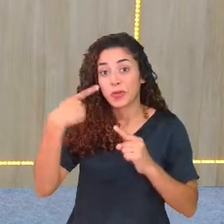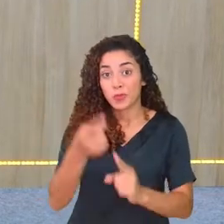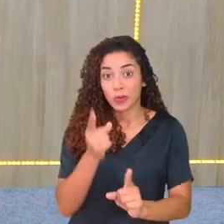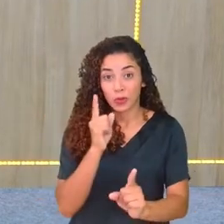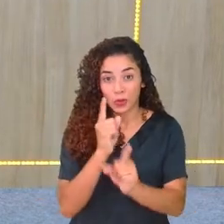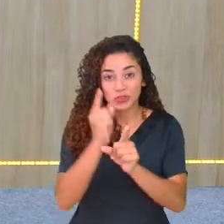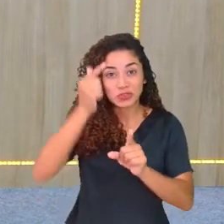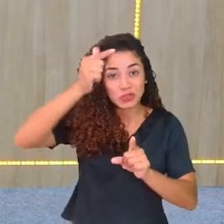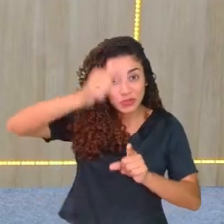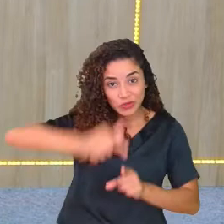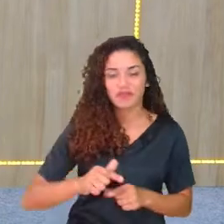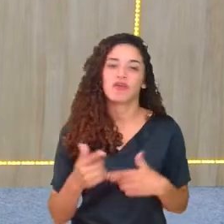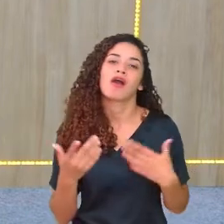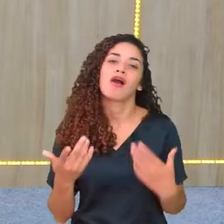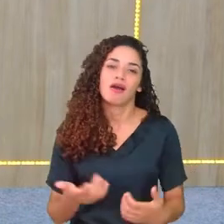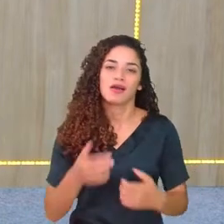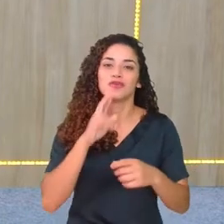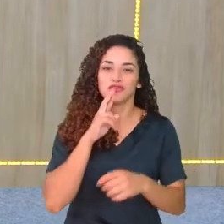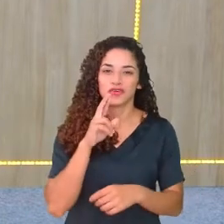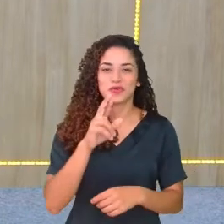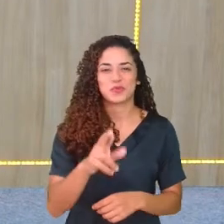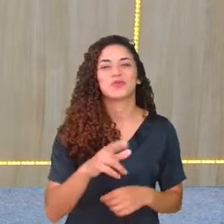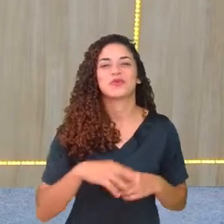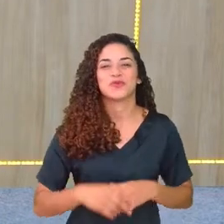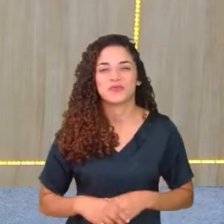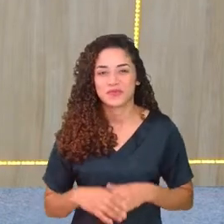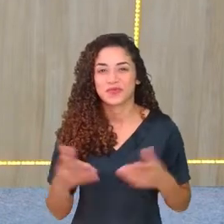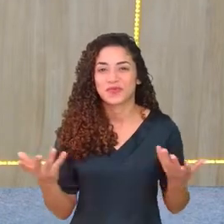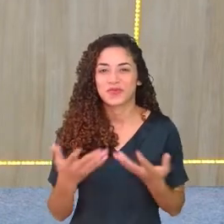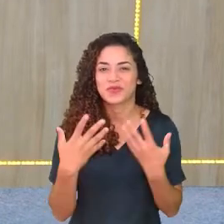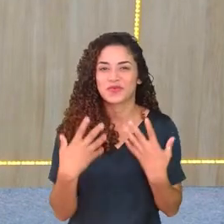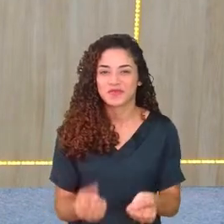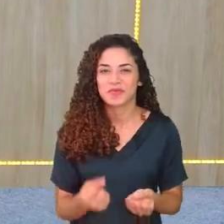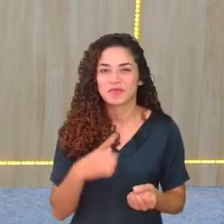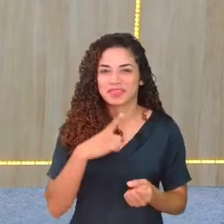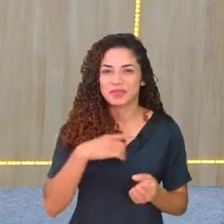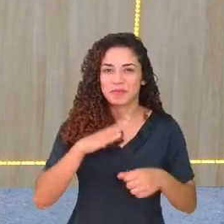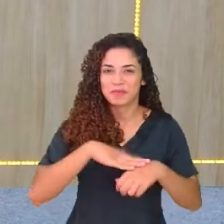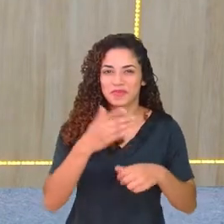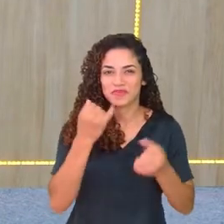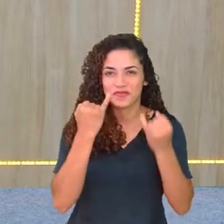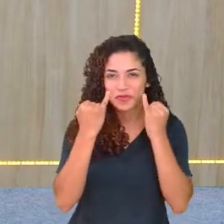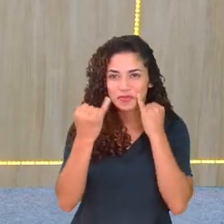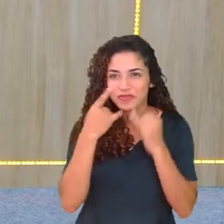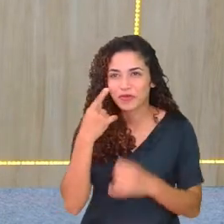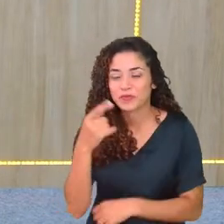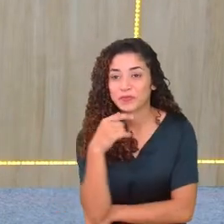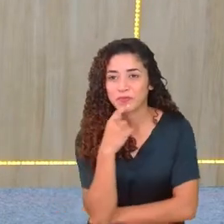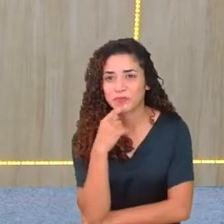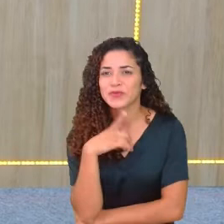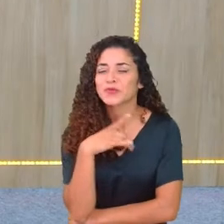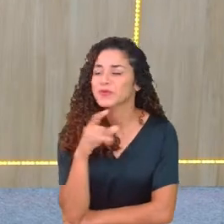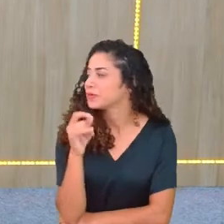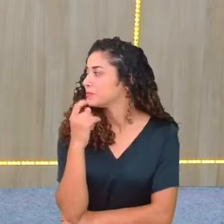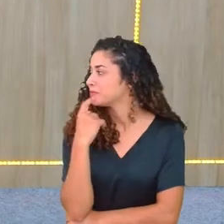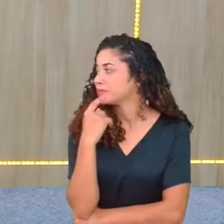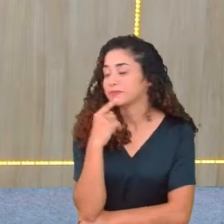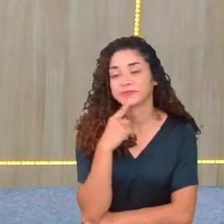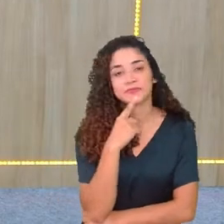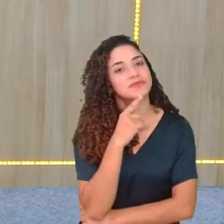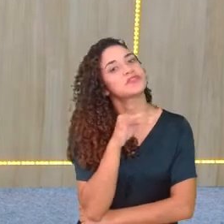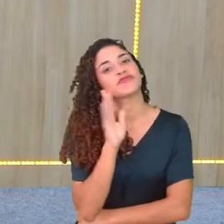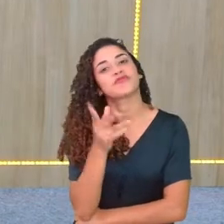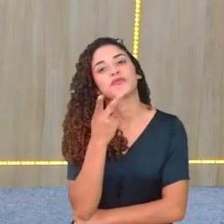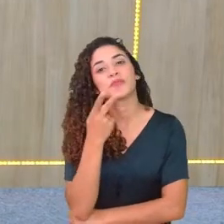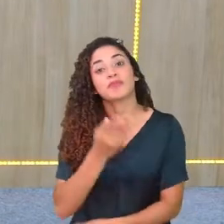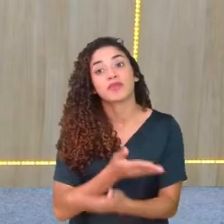gente falar da continuação dessa aula. Mas vamos ter mais informações. O que é que nós temos ainda? Eu falei, né, para